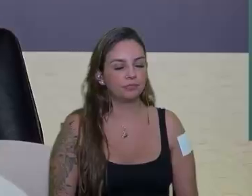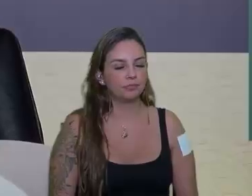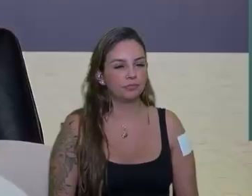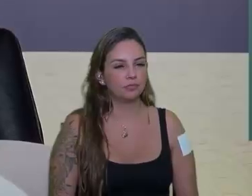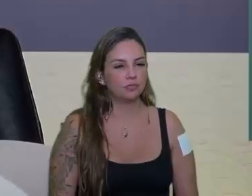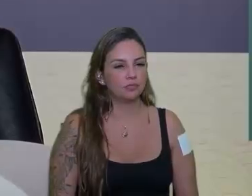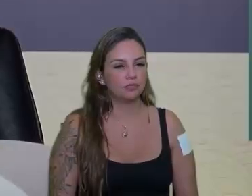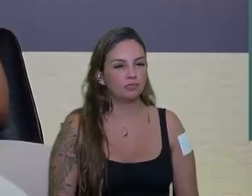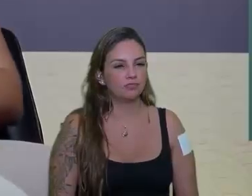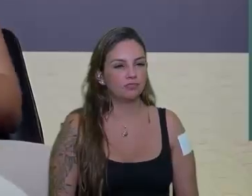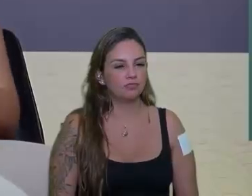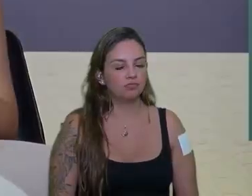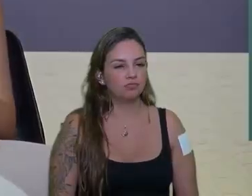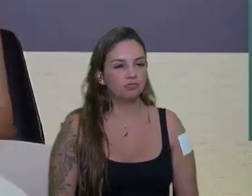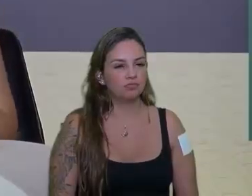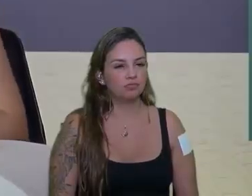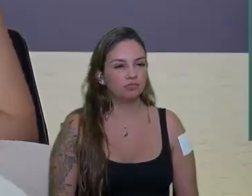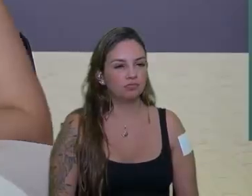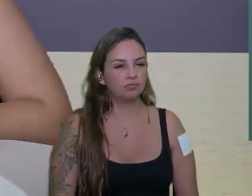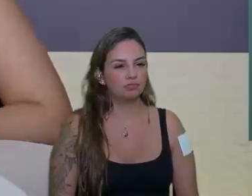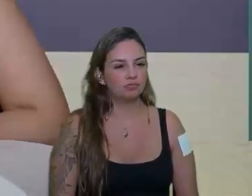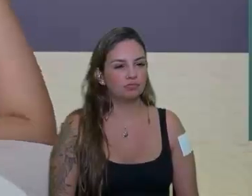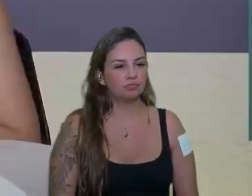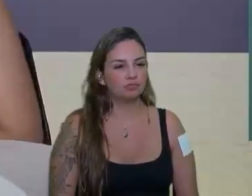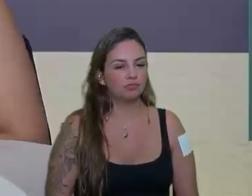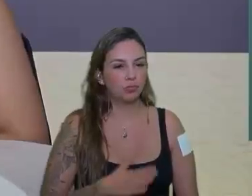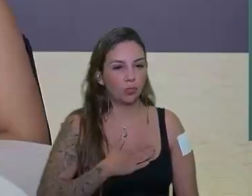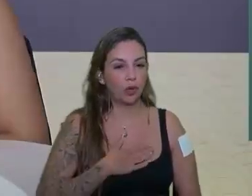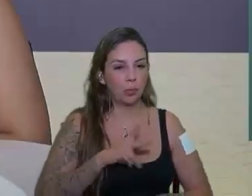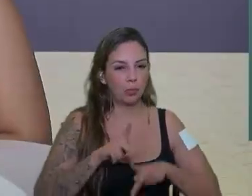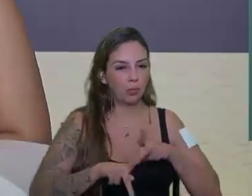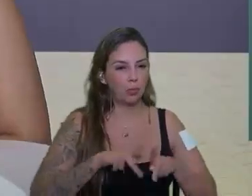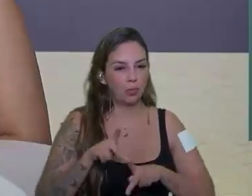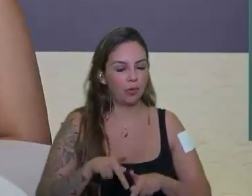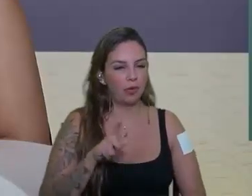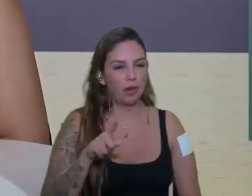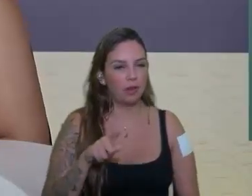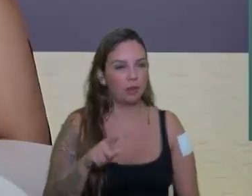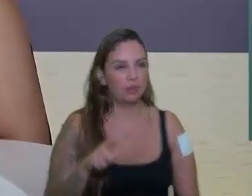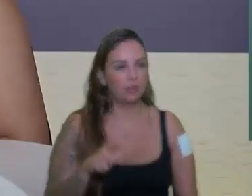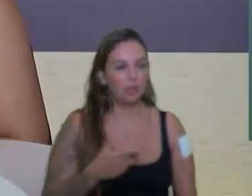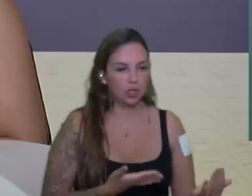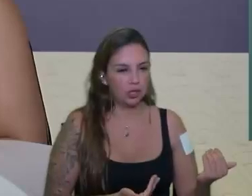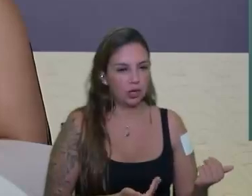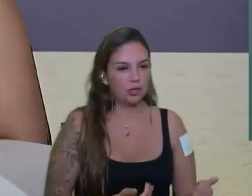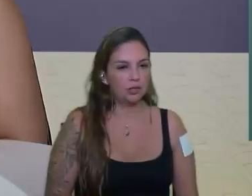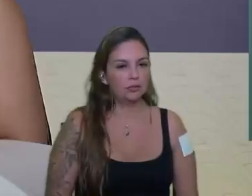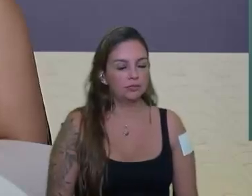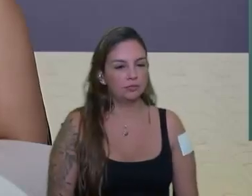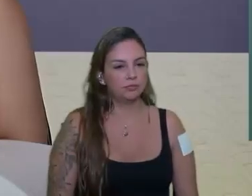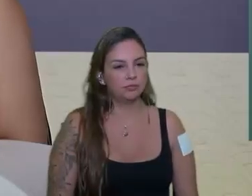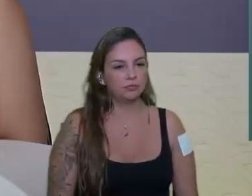Então, eu acho que o meu público é o jovem,